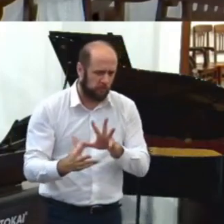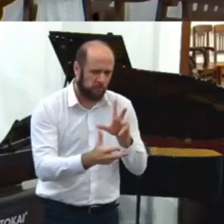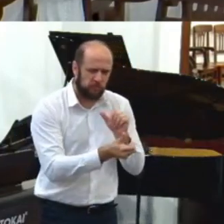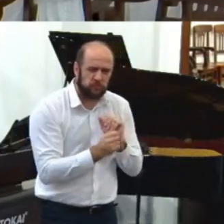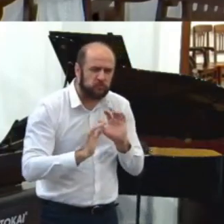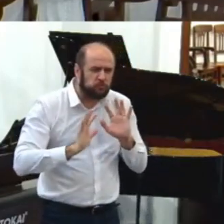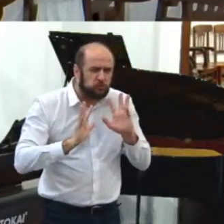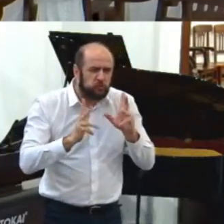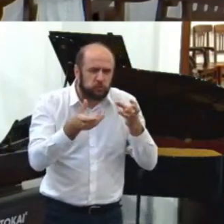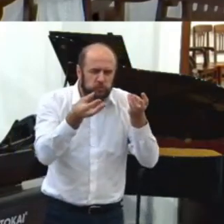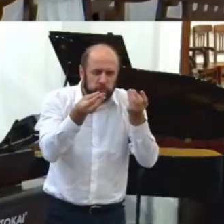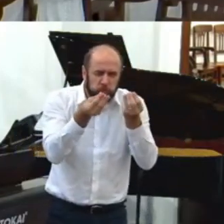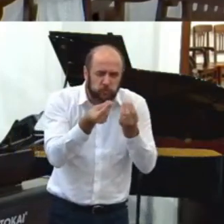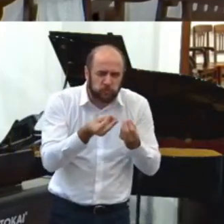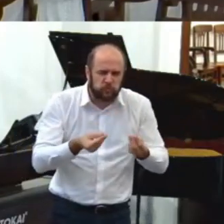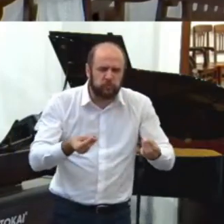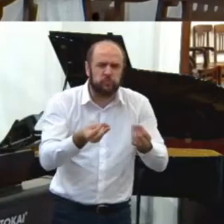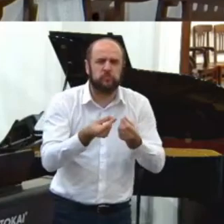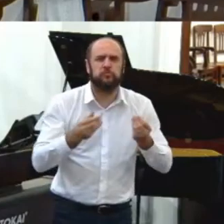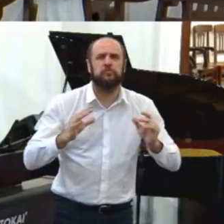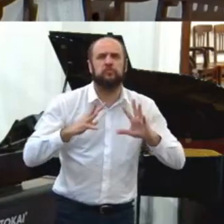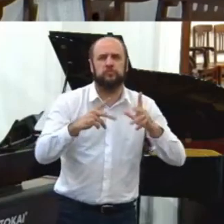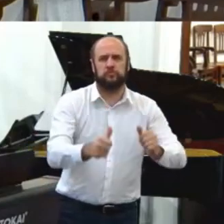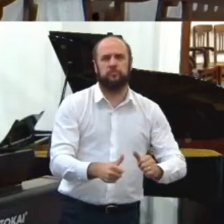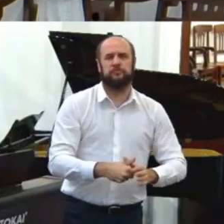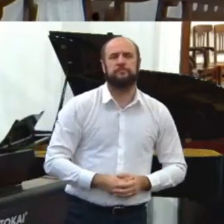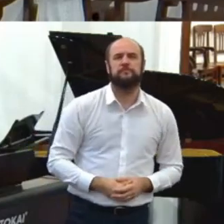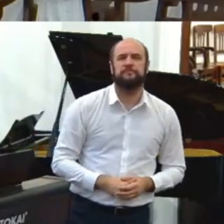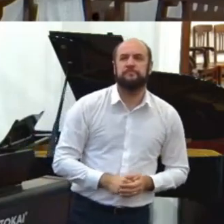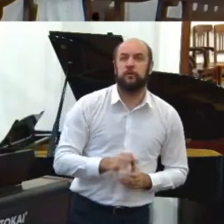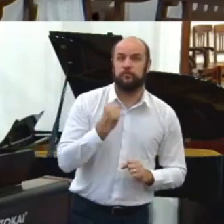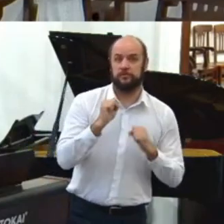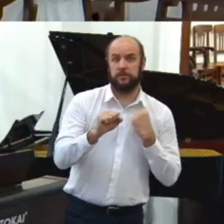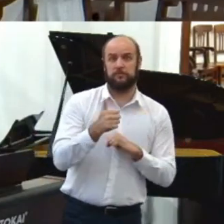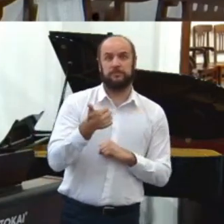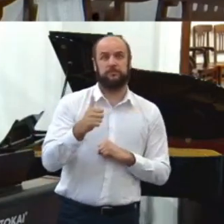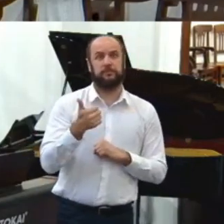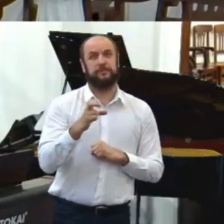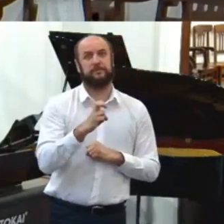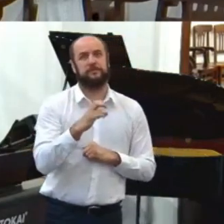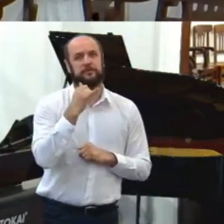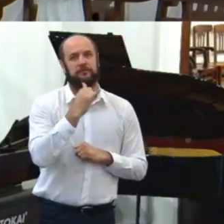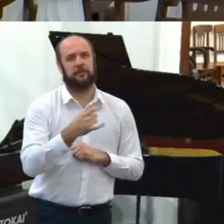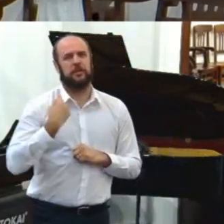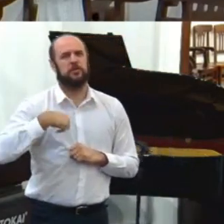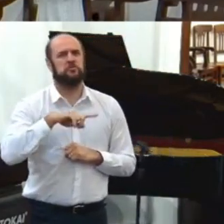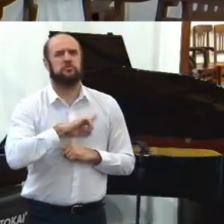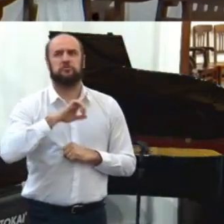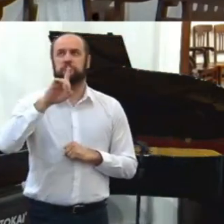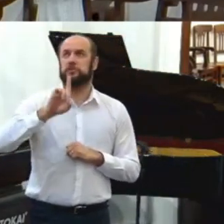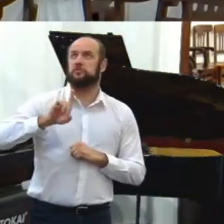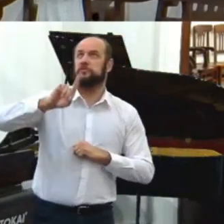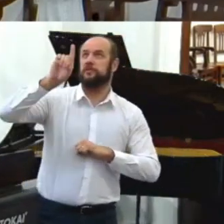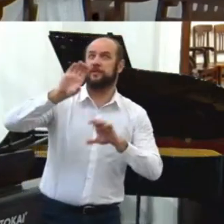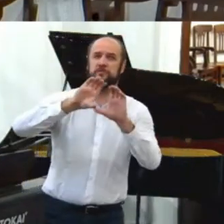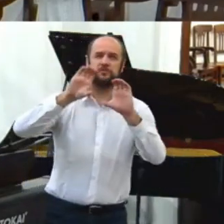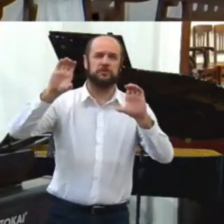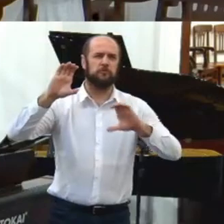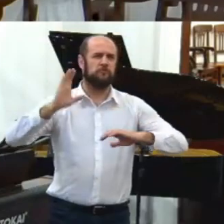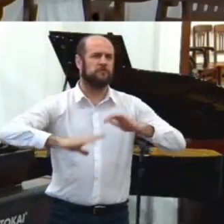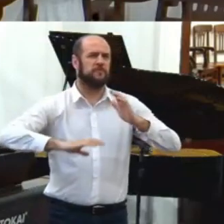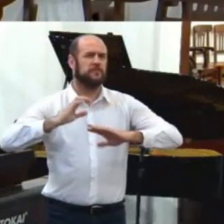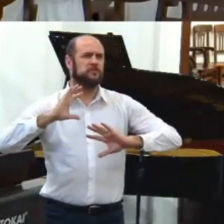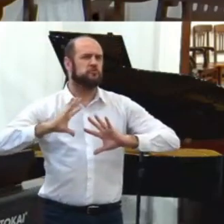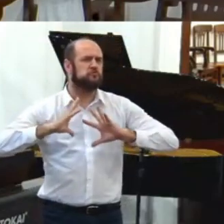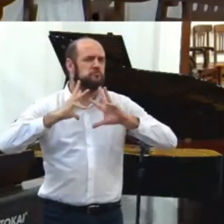nos menores detalhes. Por isso o Salmo 115 diz: o nosso Deus está nos céus e faz